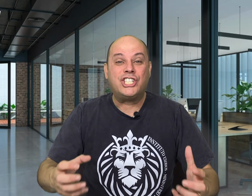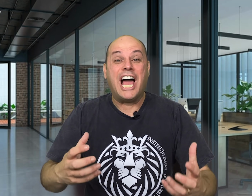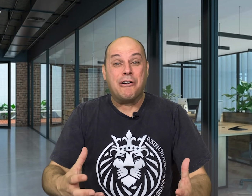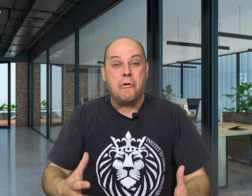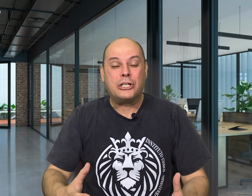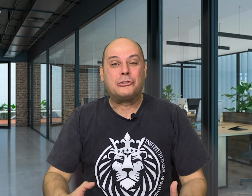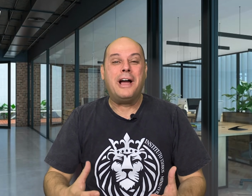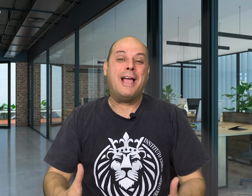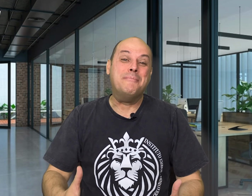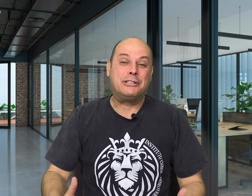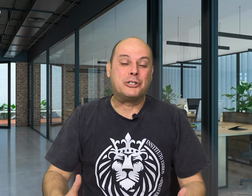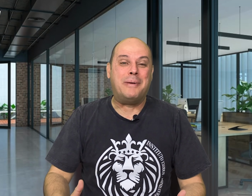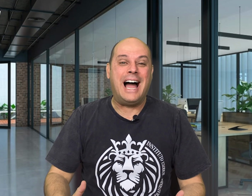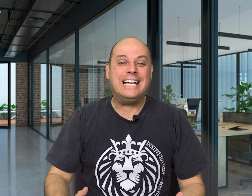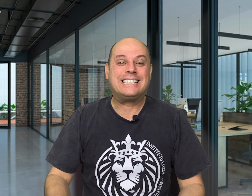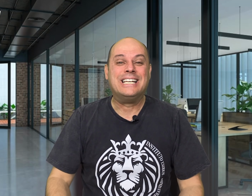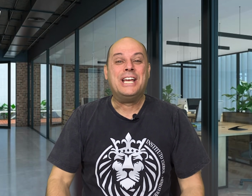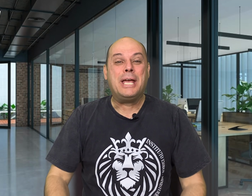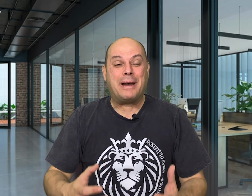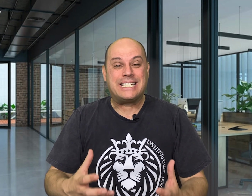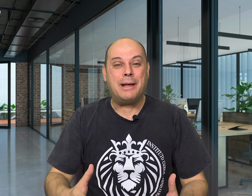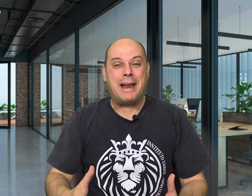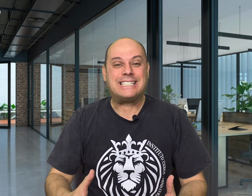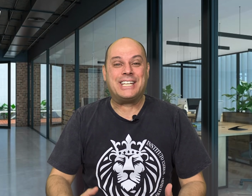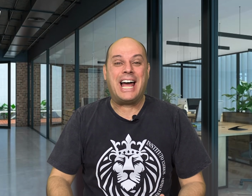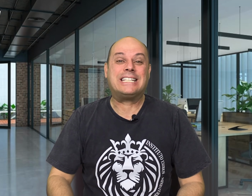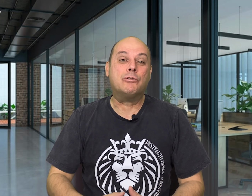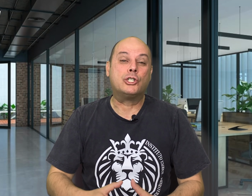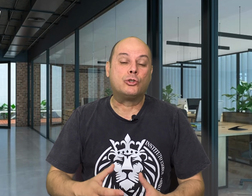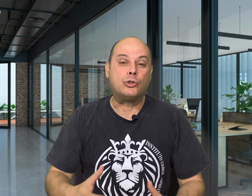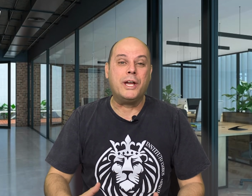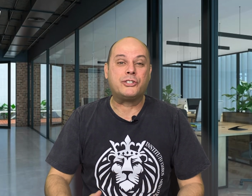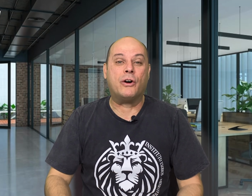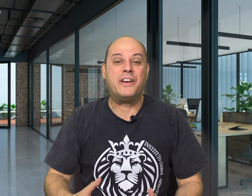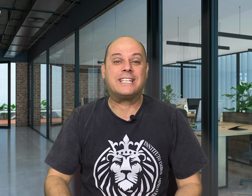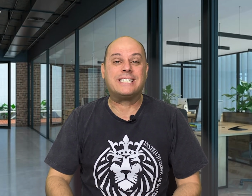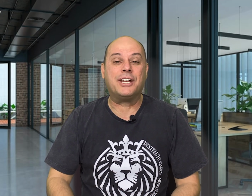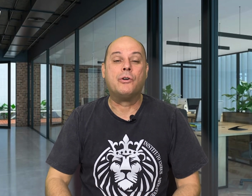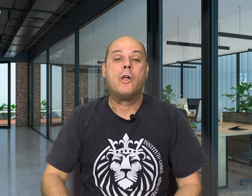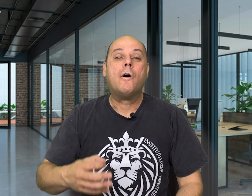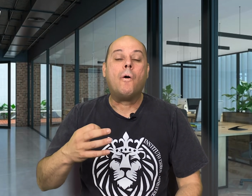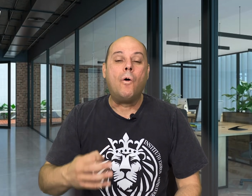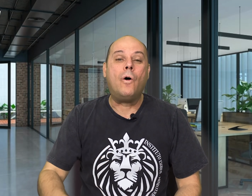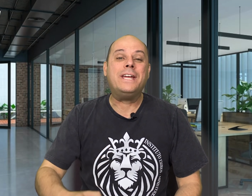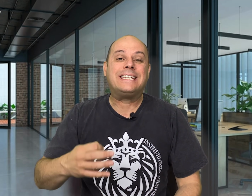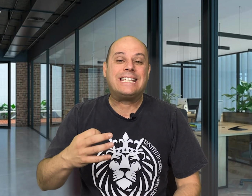Oi, gente, agosto é mês dos pais e para celebrar essa data, o Instituto Êxito está oferecendo